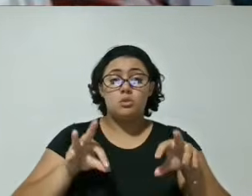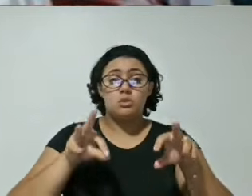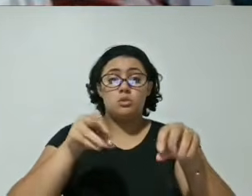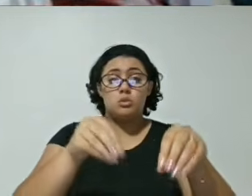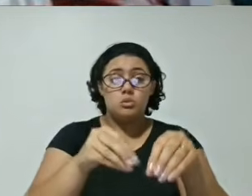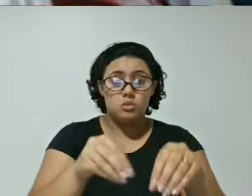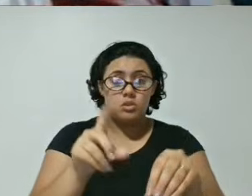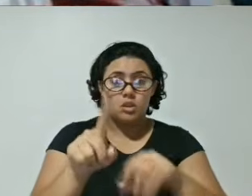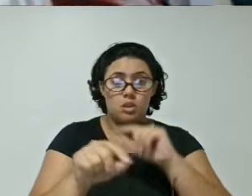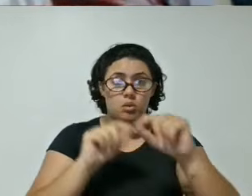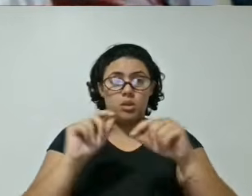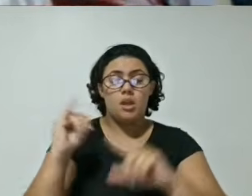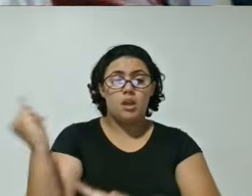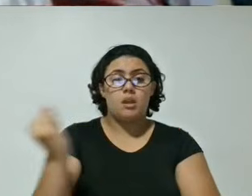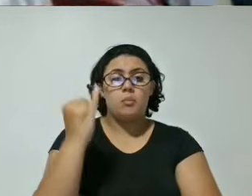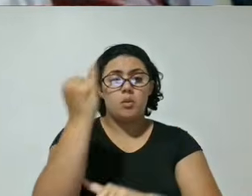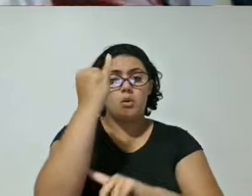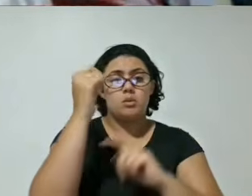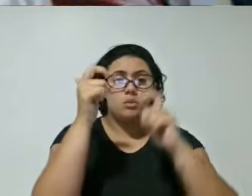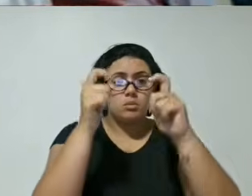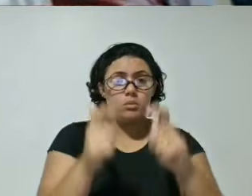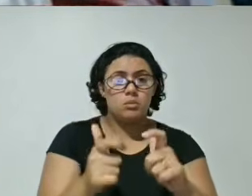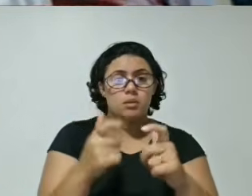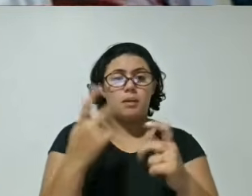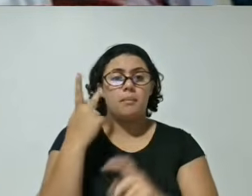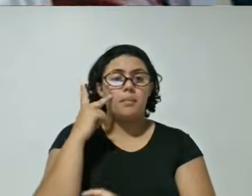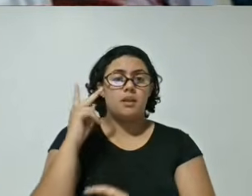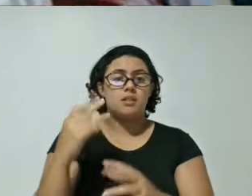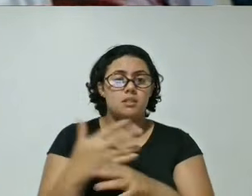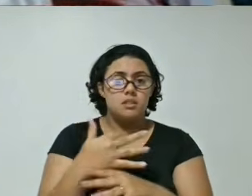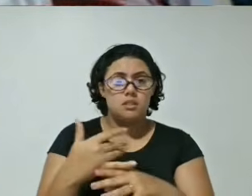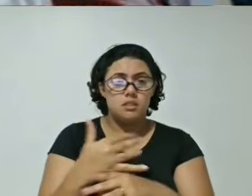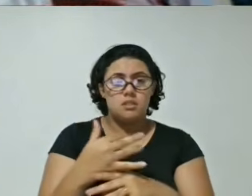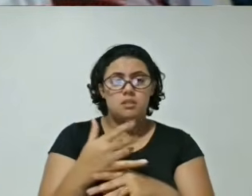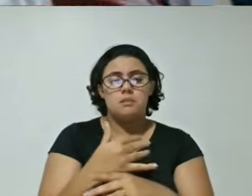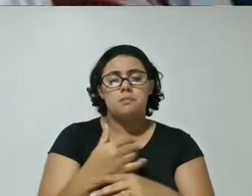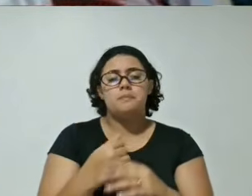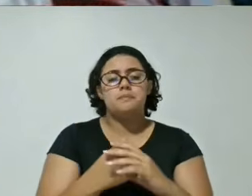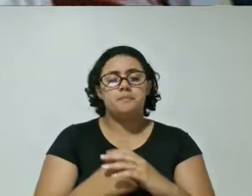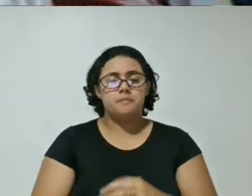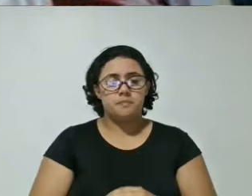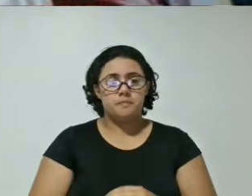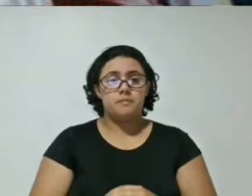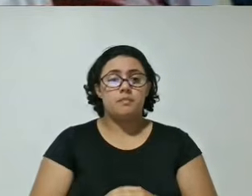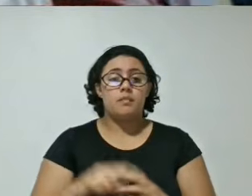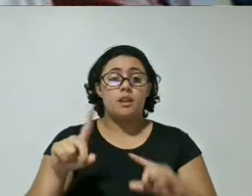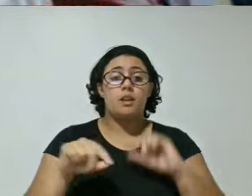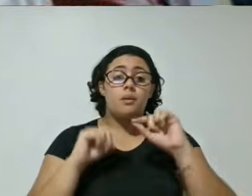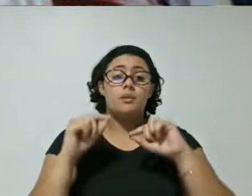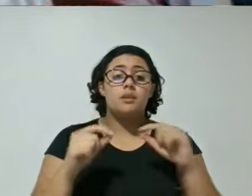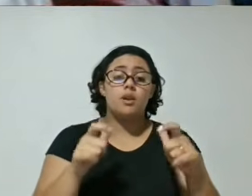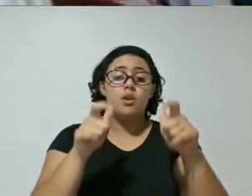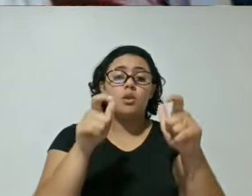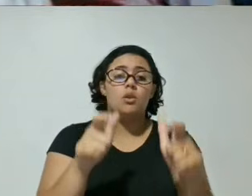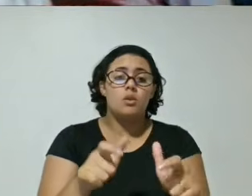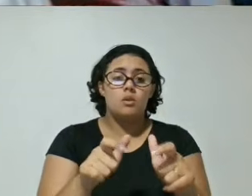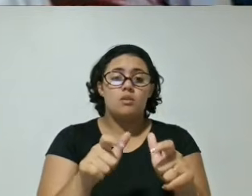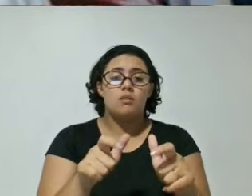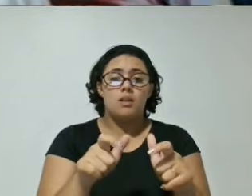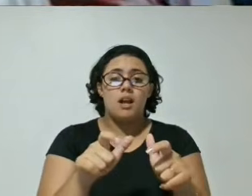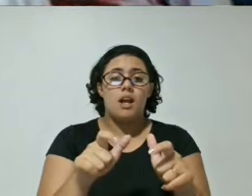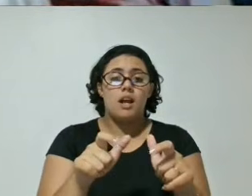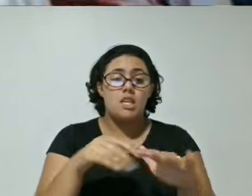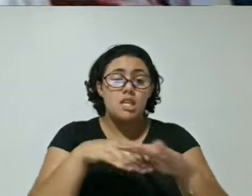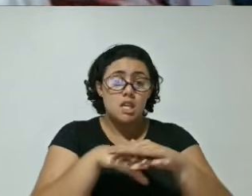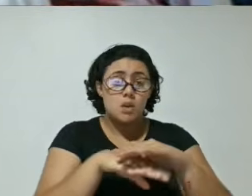e a importância desse lugar para a cidade, desses lugares para a cidade, é que eles são lugares de salvaguarda da memória local,